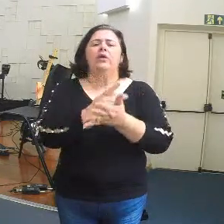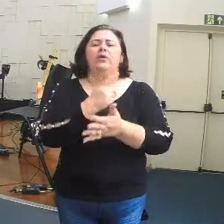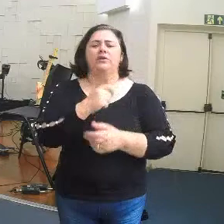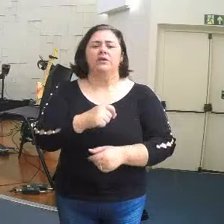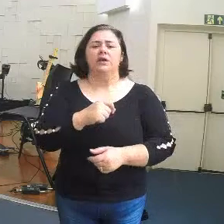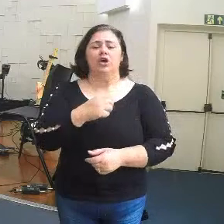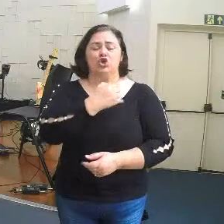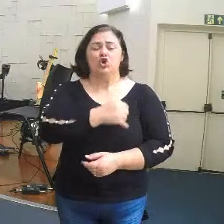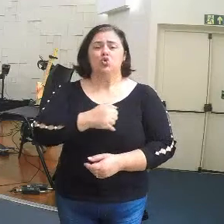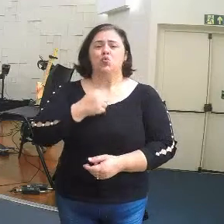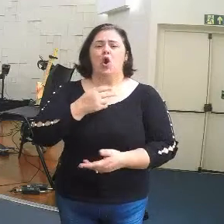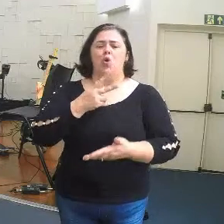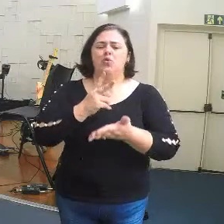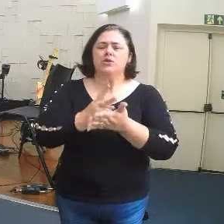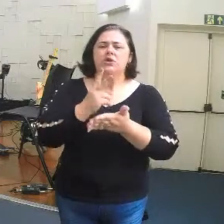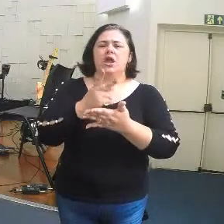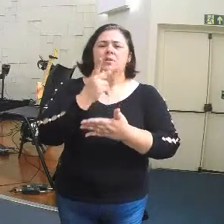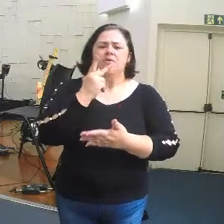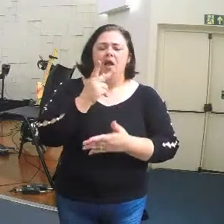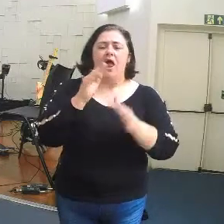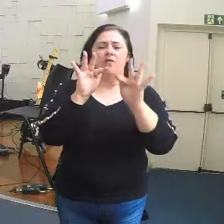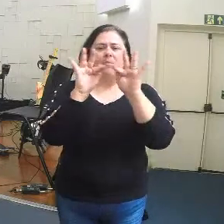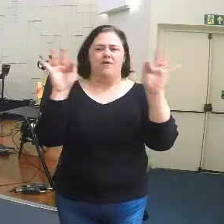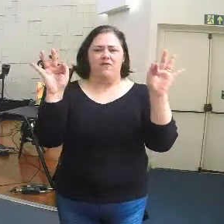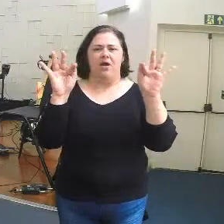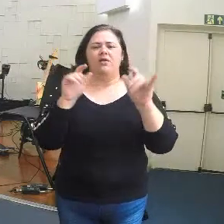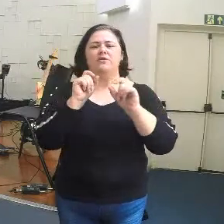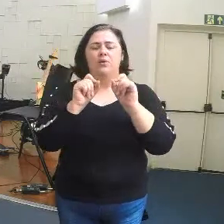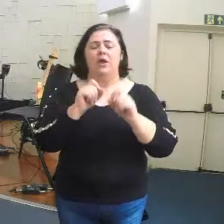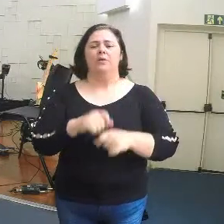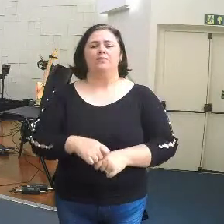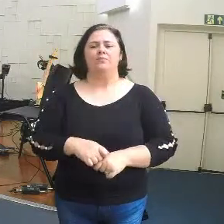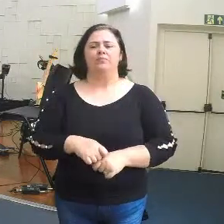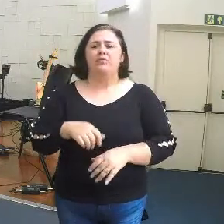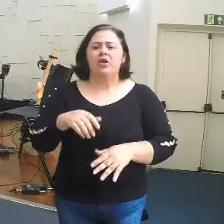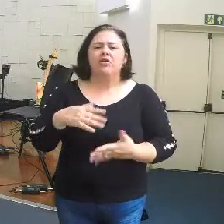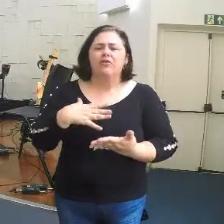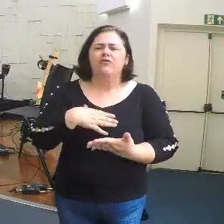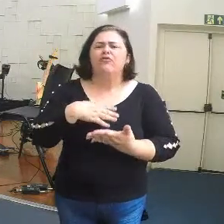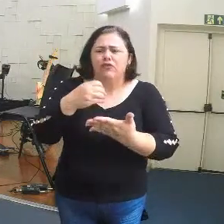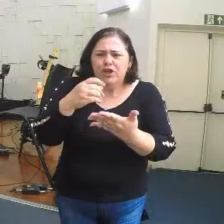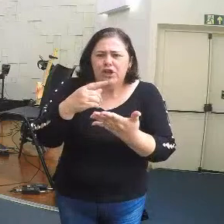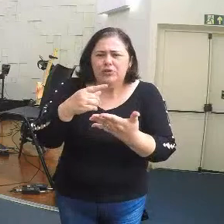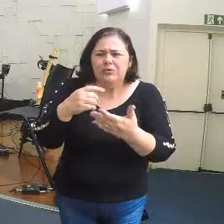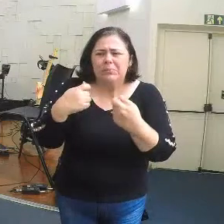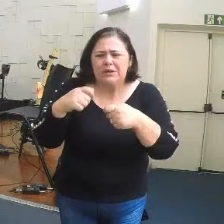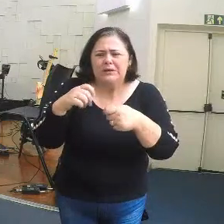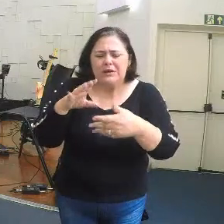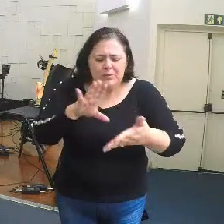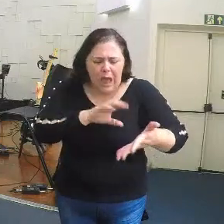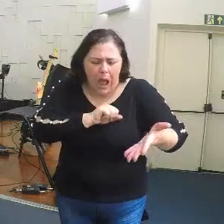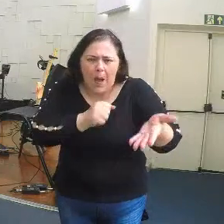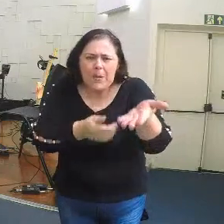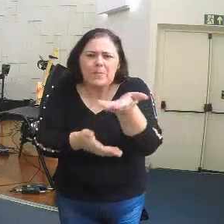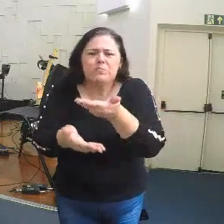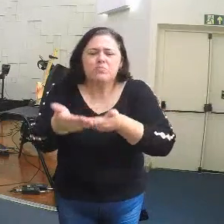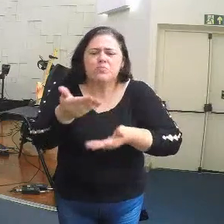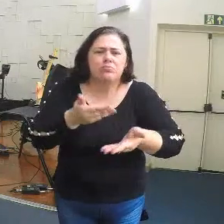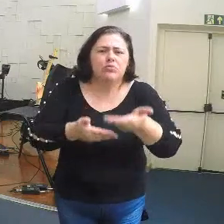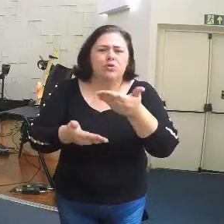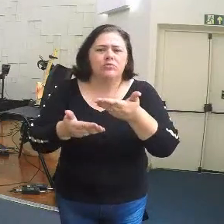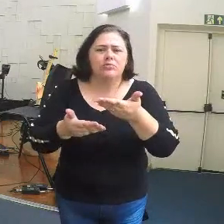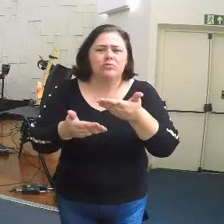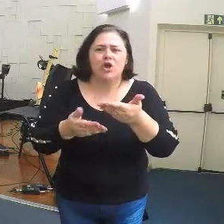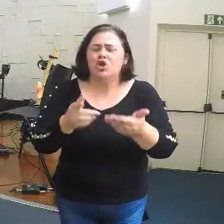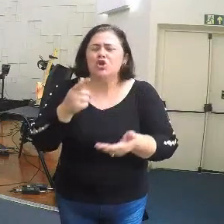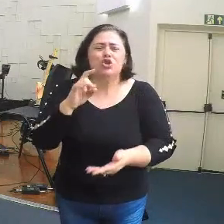uma frase. E a frase que ele repetia, segundo Jerônimo, era a seguinte: filhinhos, amemos uns aos outros. Ele só conseguia dizer